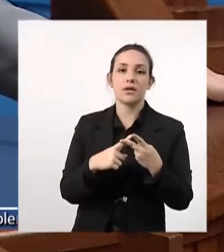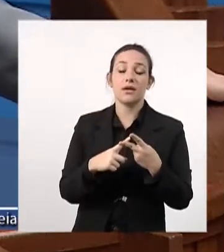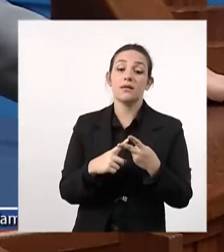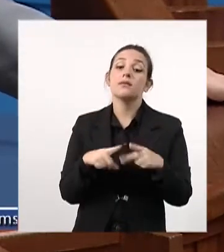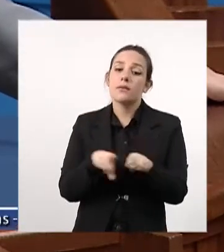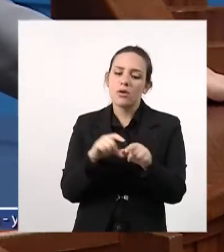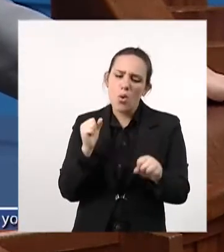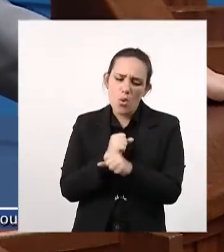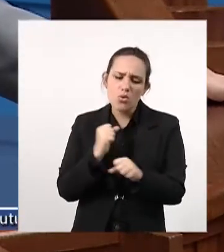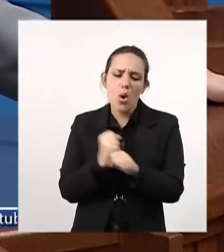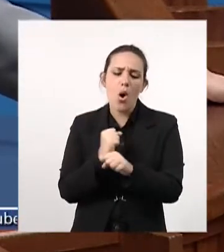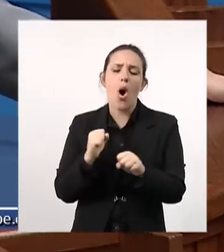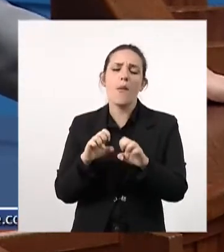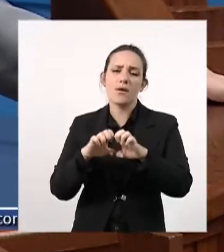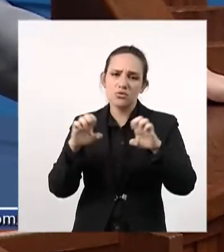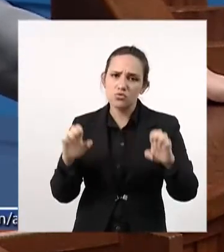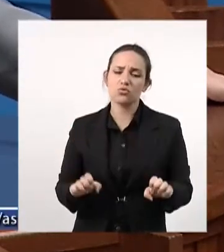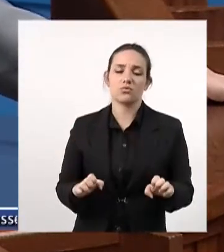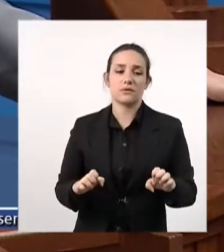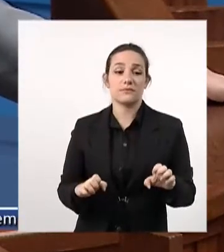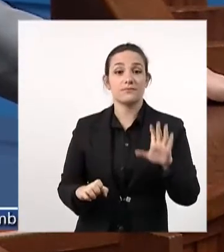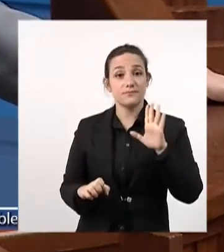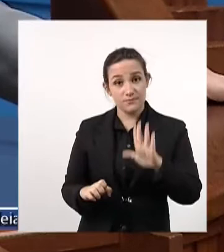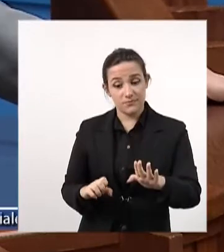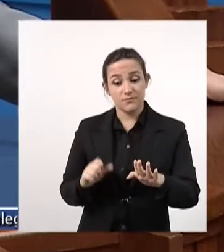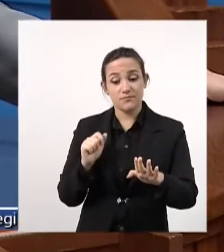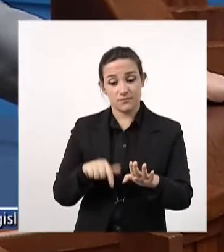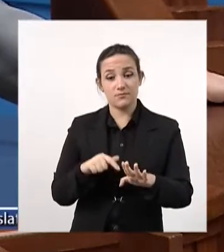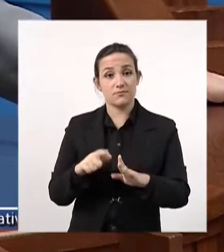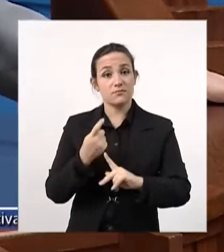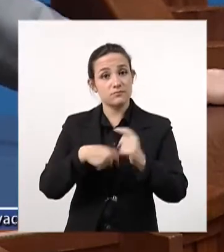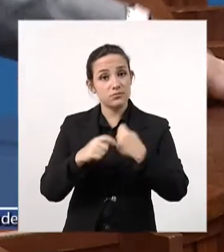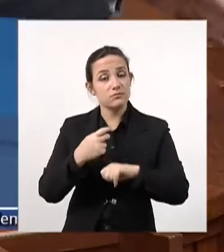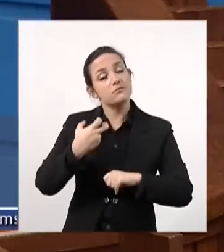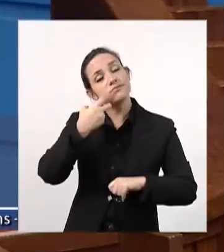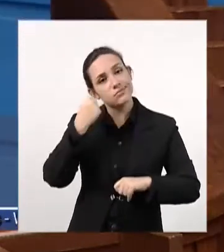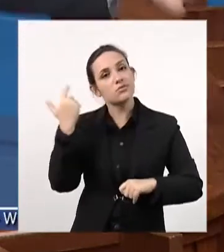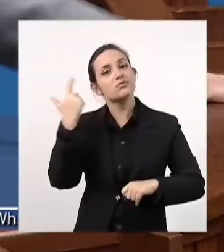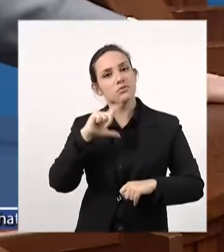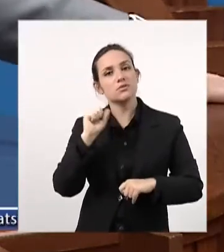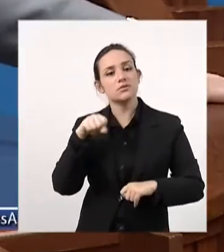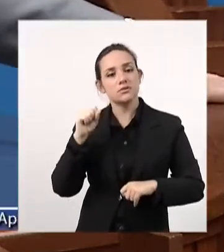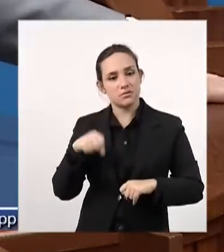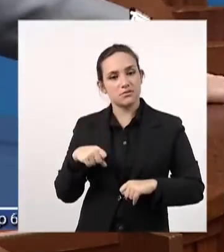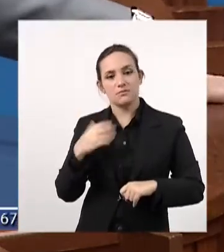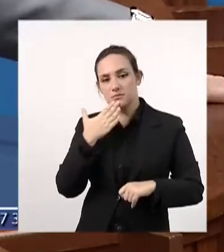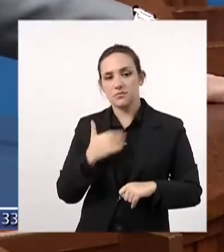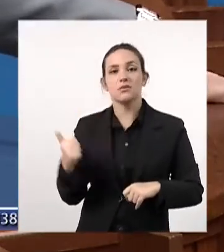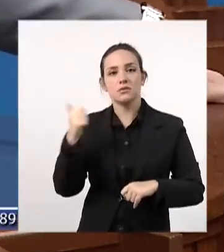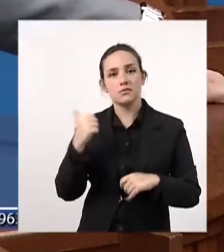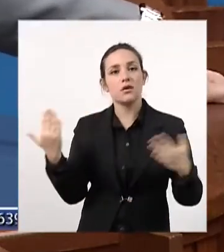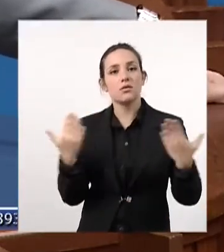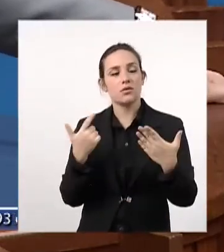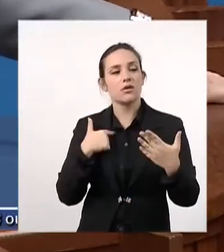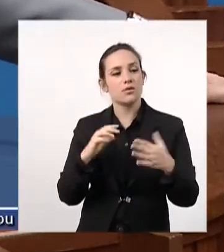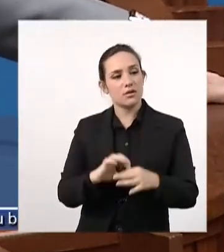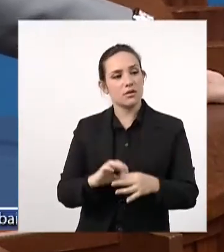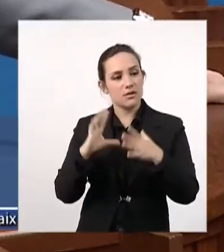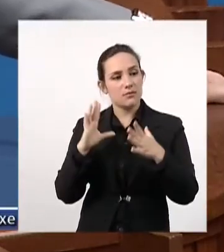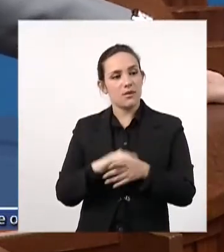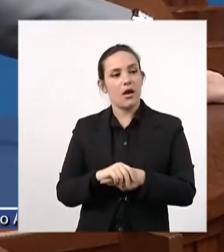infraestrutura, para que o setor produtivo do nosso estado ele possa caminhar. Eu concedo, ao líder